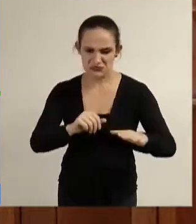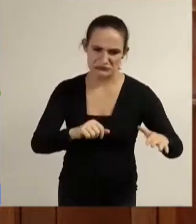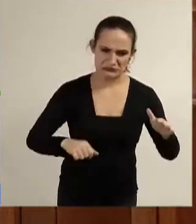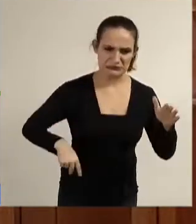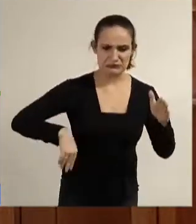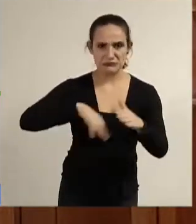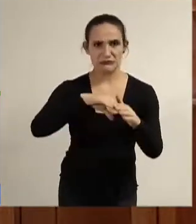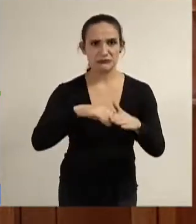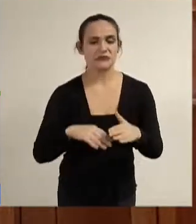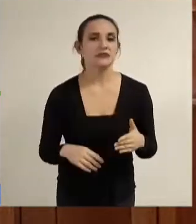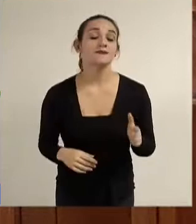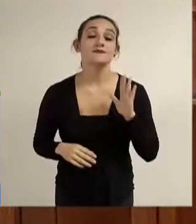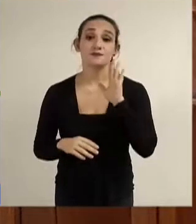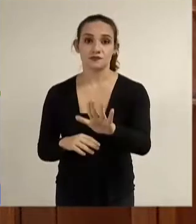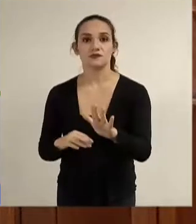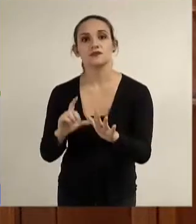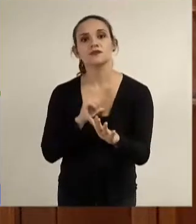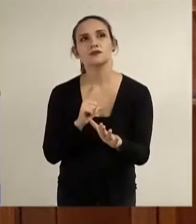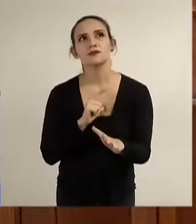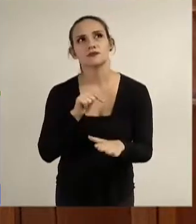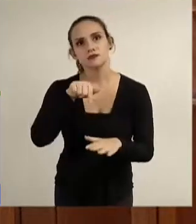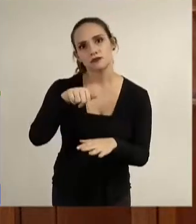chute.